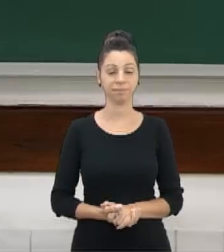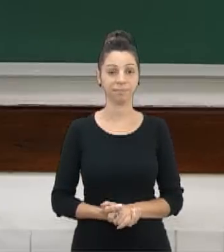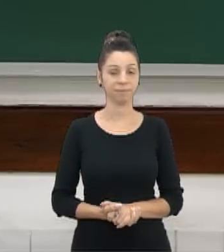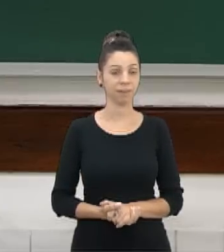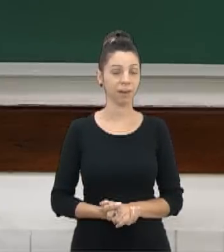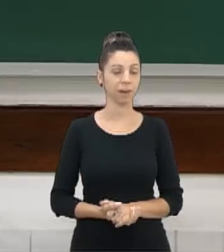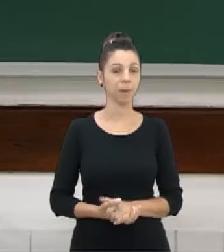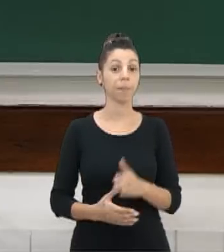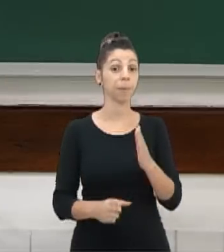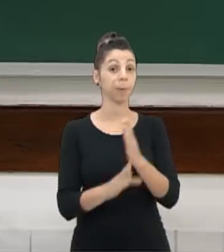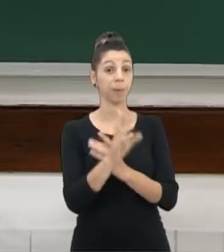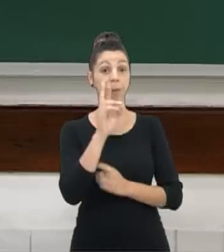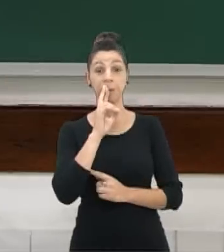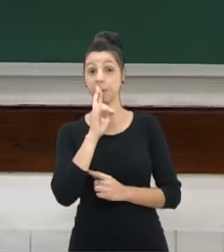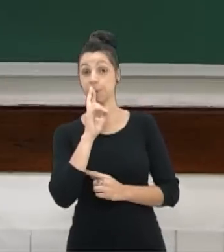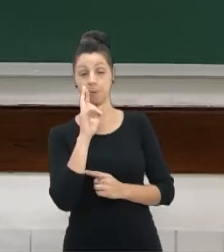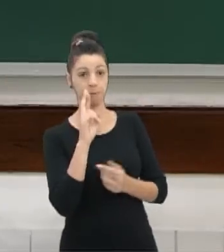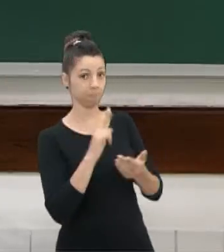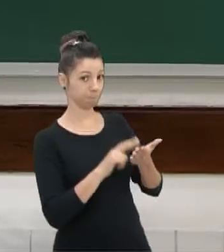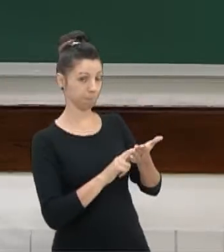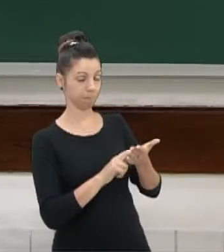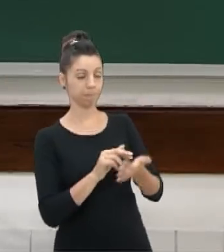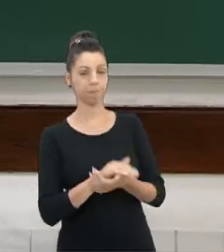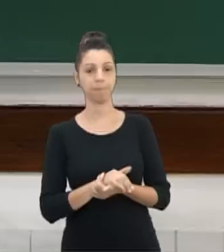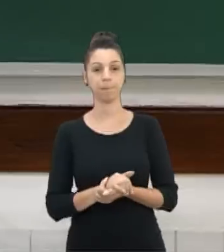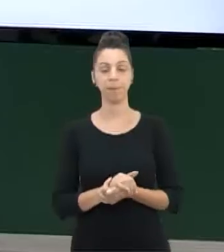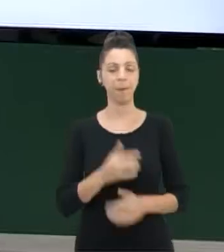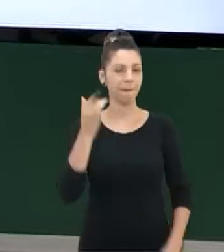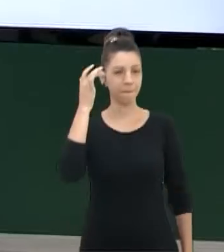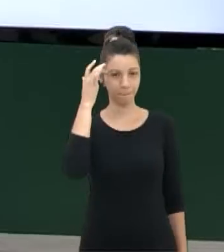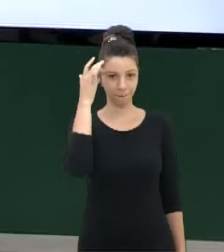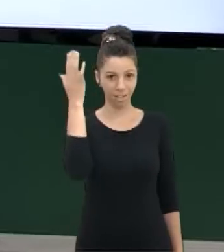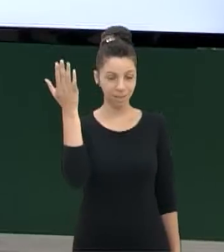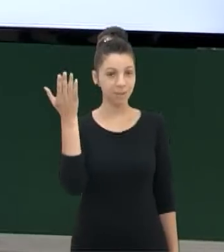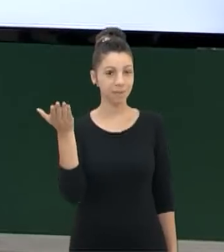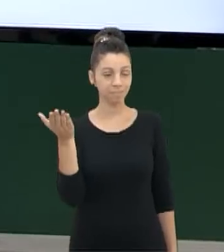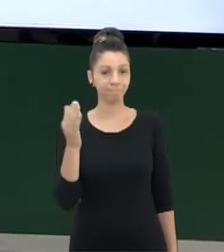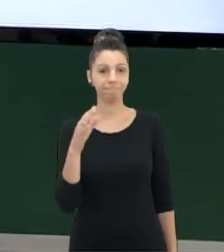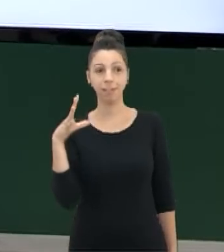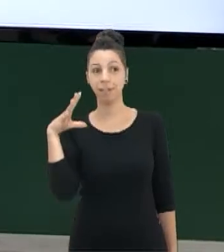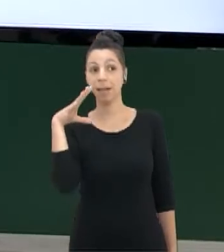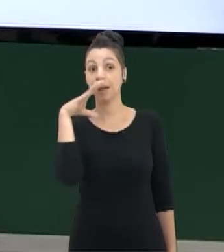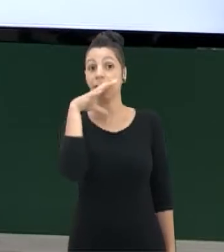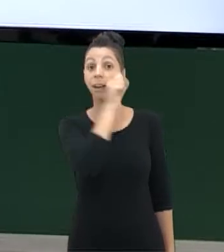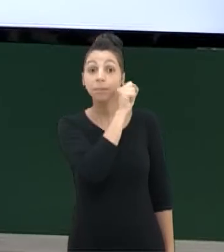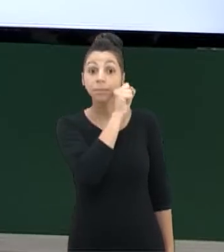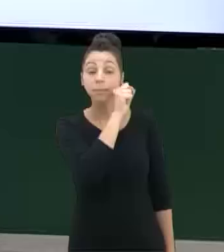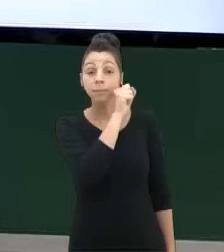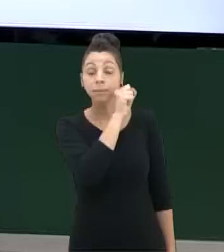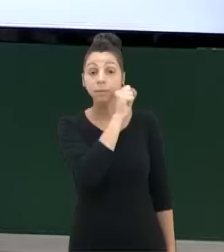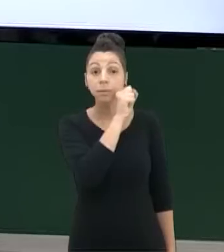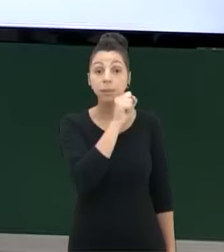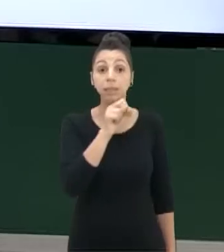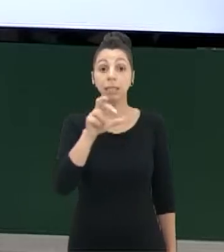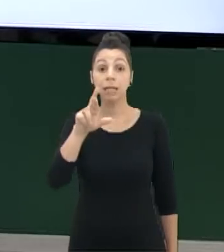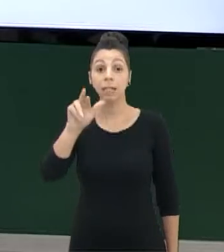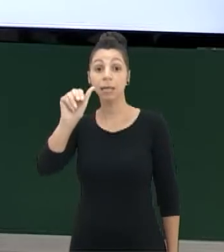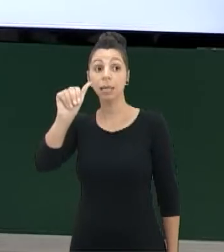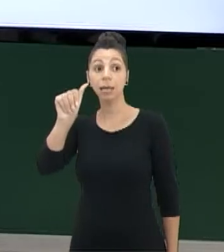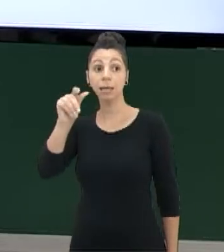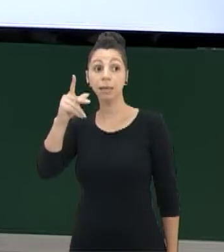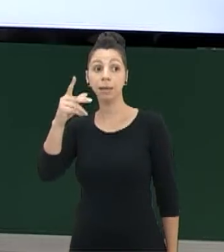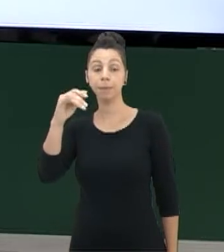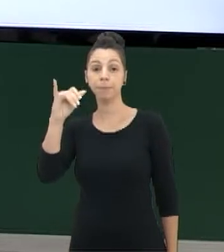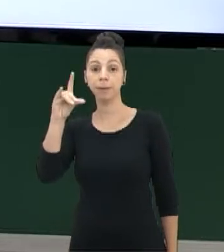Vamos ver o que você respondeu. Tá tranquilo, tá fácil, né? Rapidamente, com rapidez, o